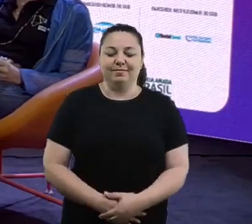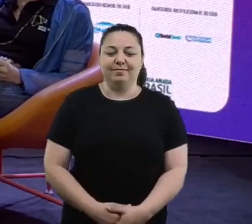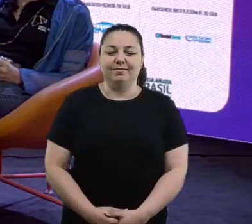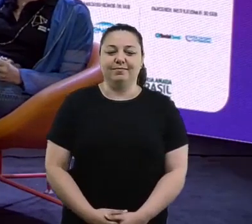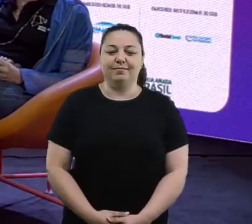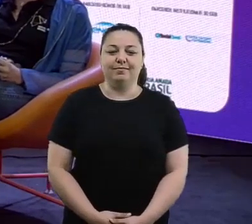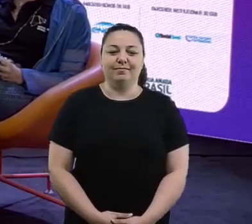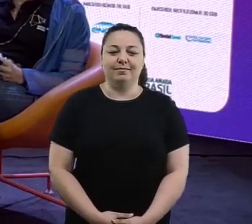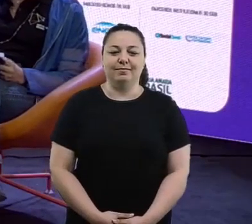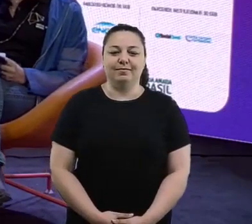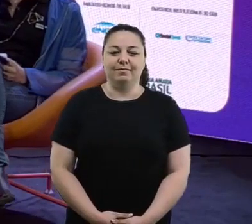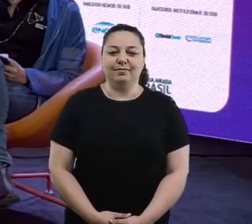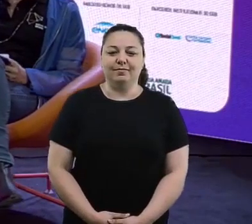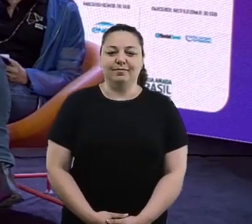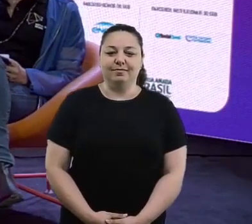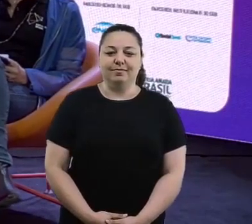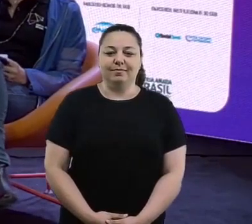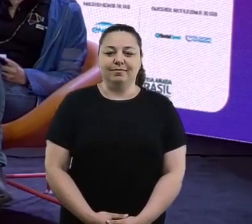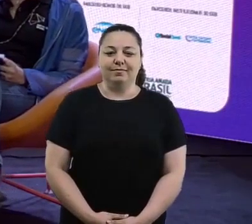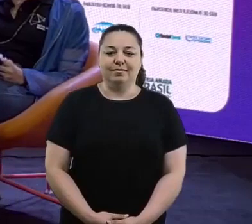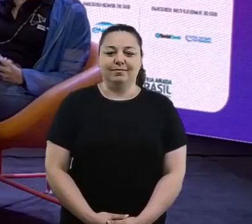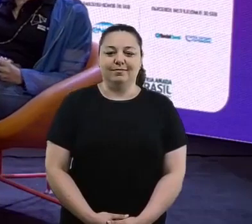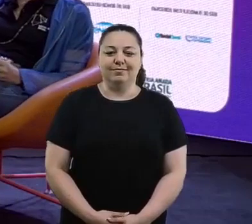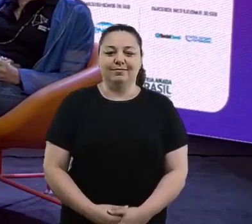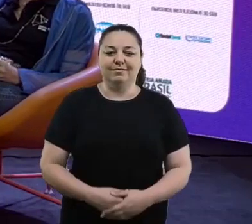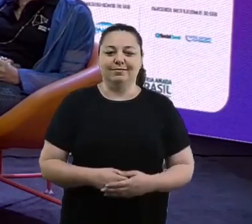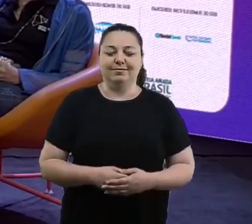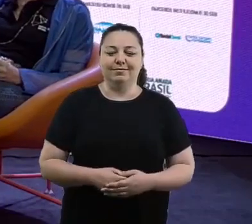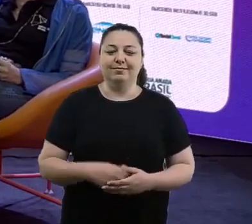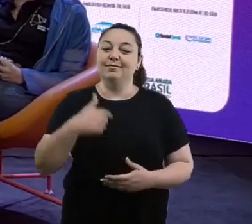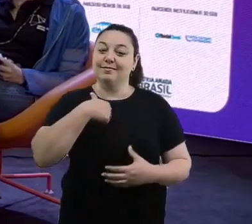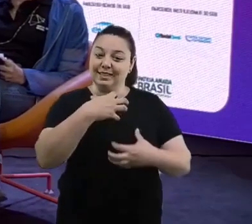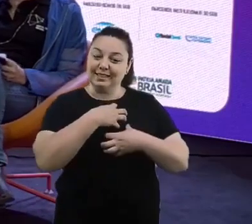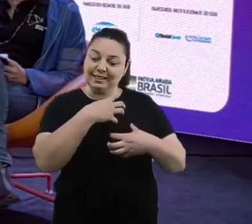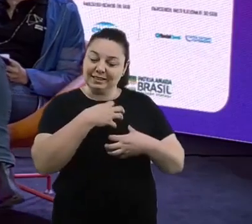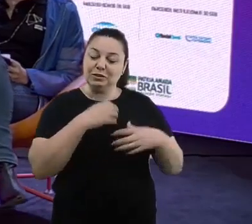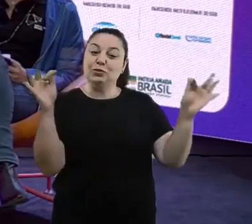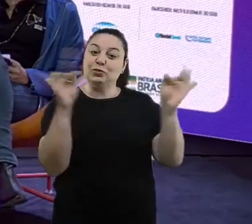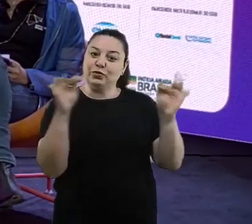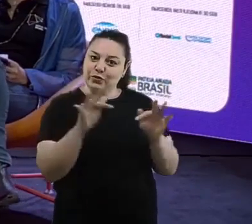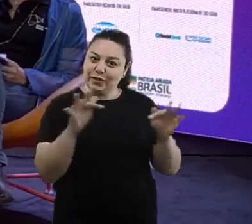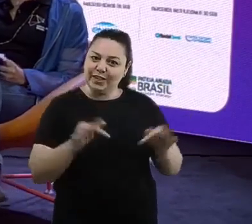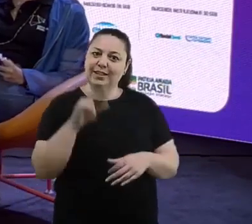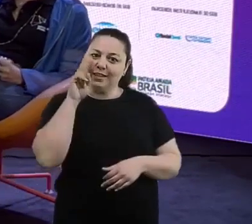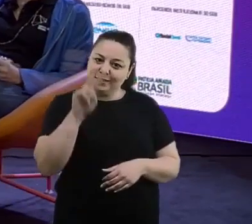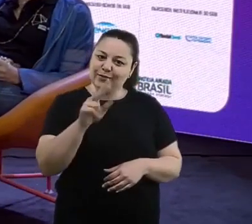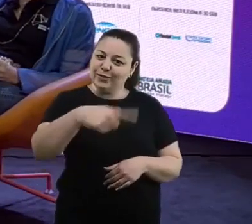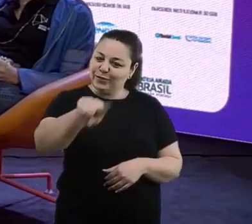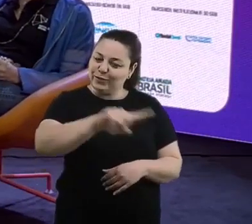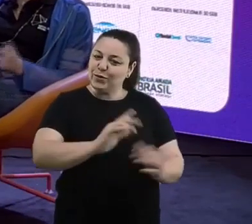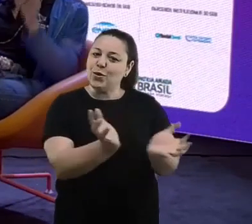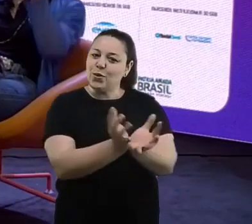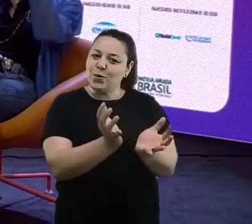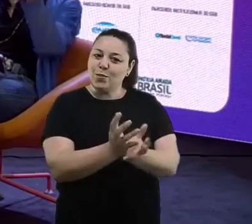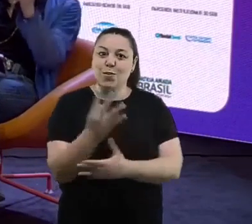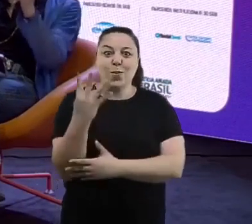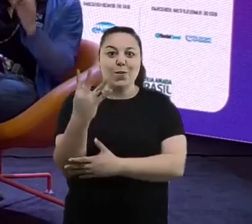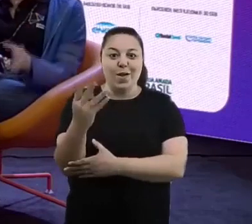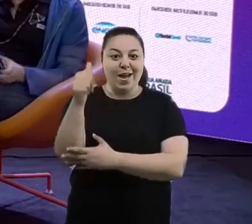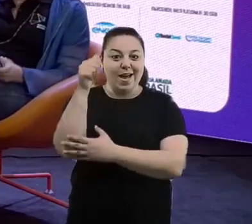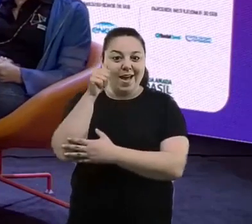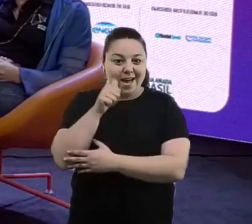ver o resultado. Muito feliz de ver o time de vocês, né, 4 mulheres aí, vocês botaram até no meio ali